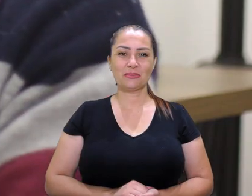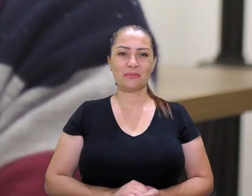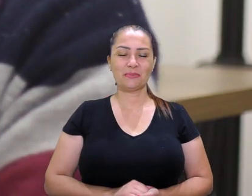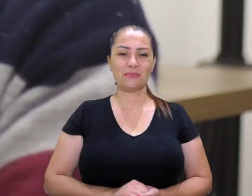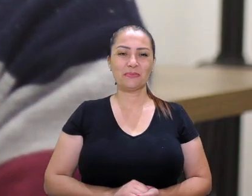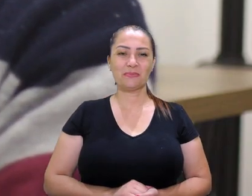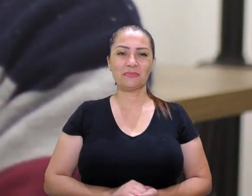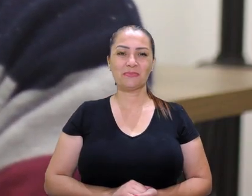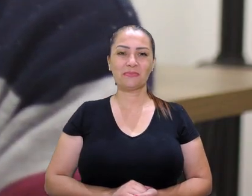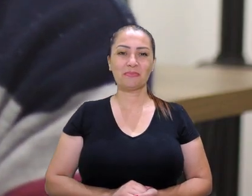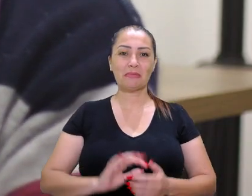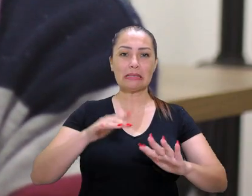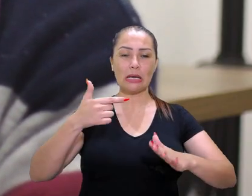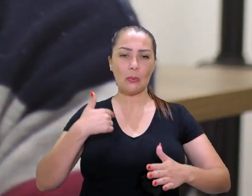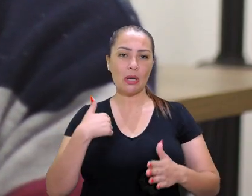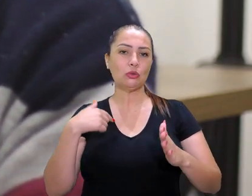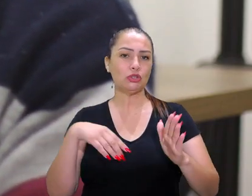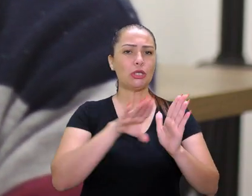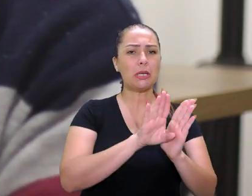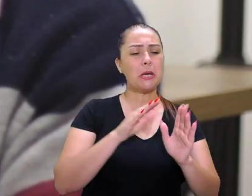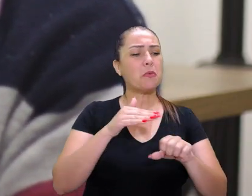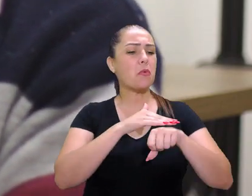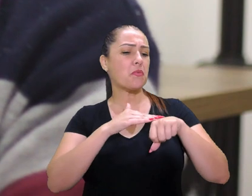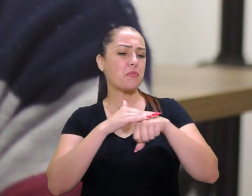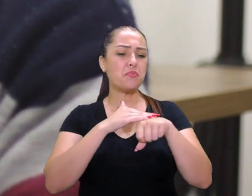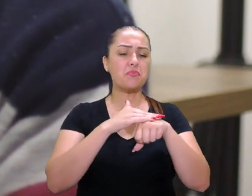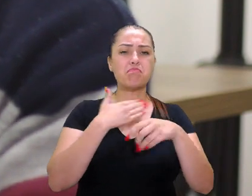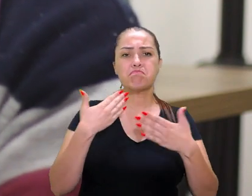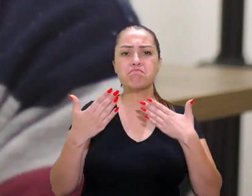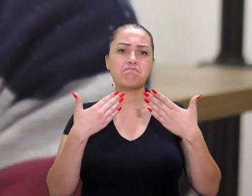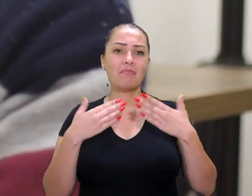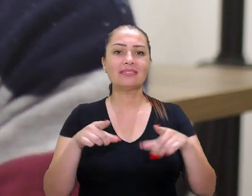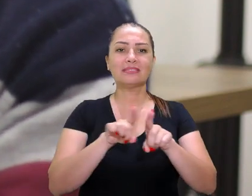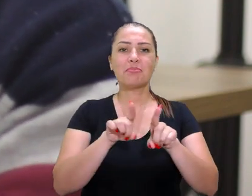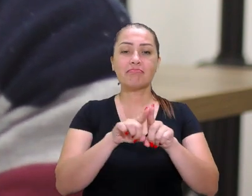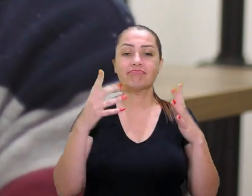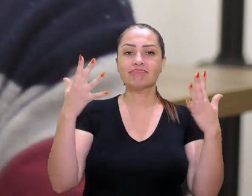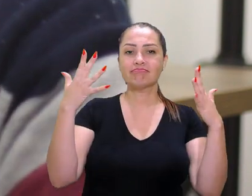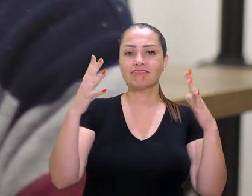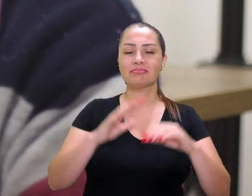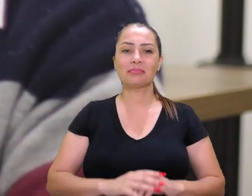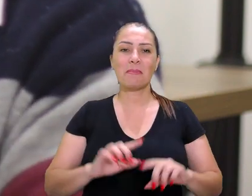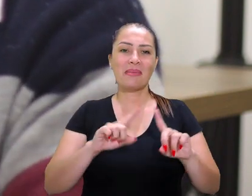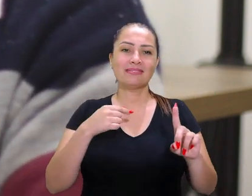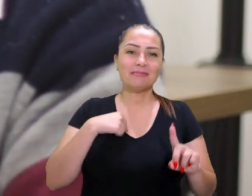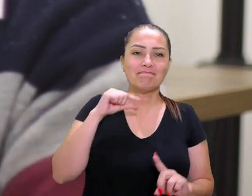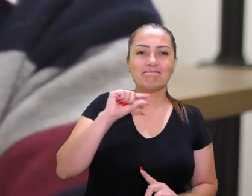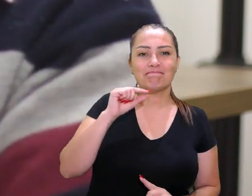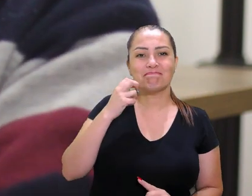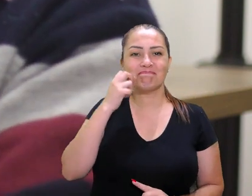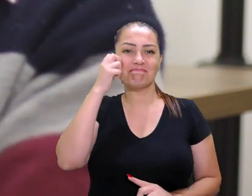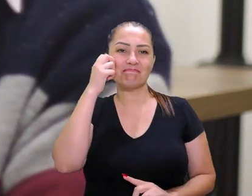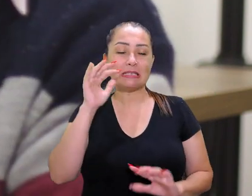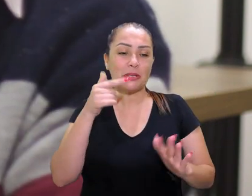Daí eu cheguei e conversei. Comecei a conversar e tal. Parabenizei, né? Mas mais tímido, assim. E